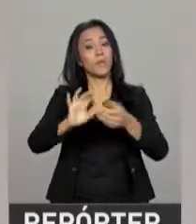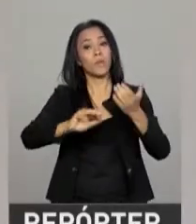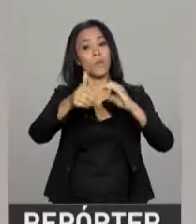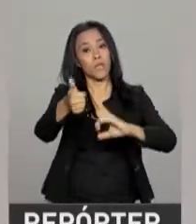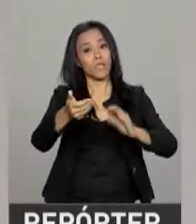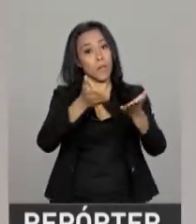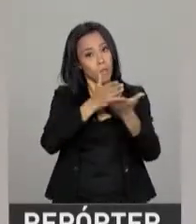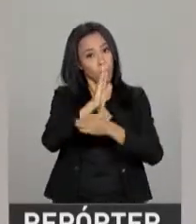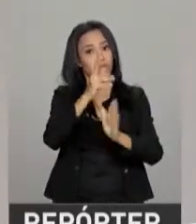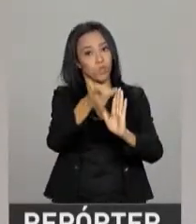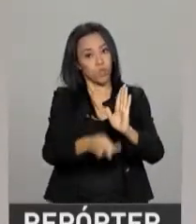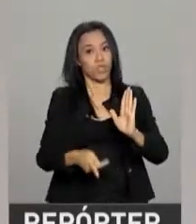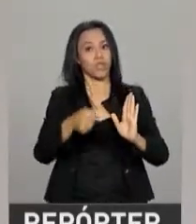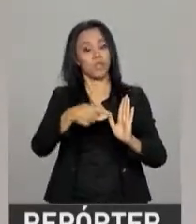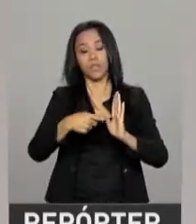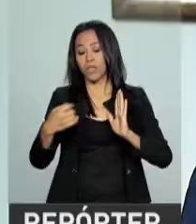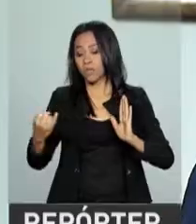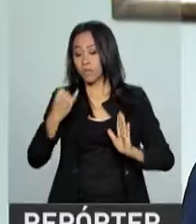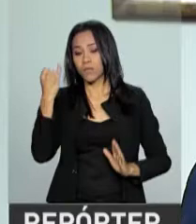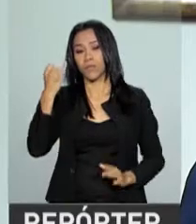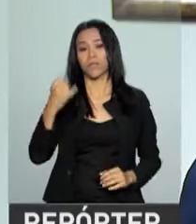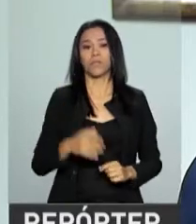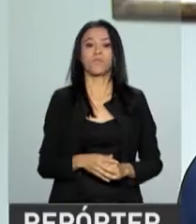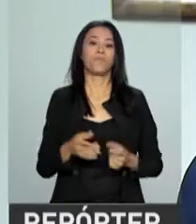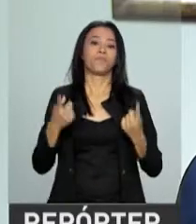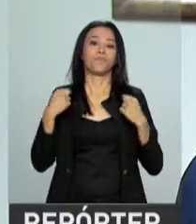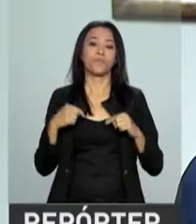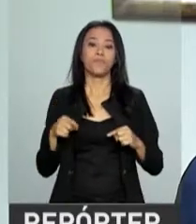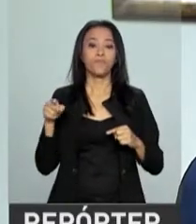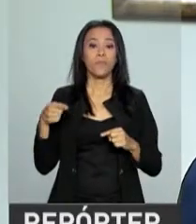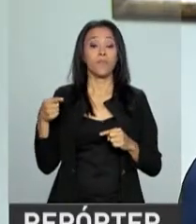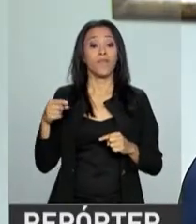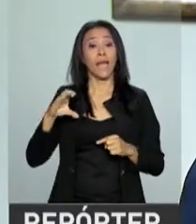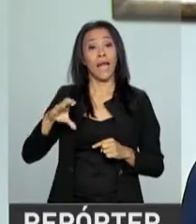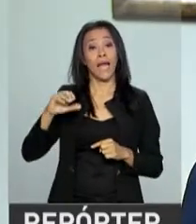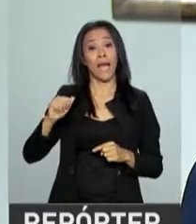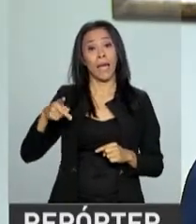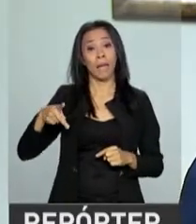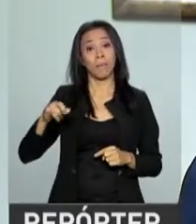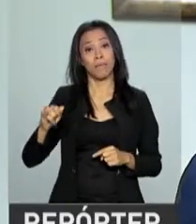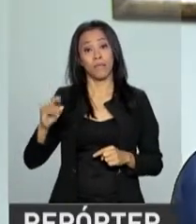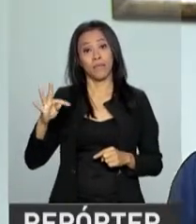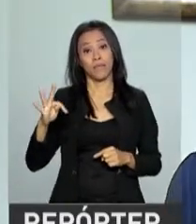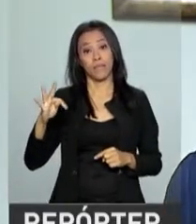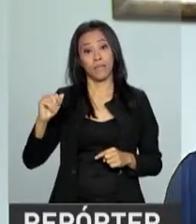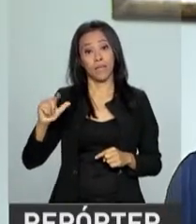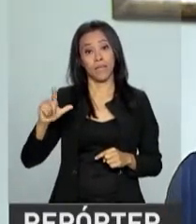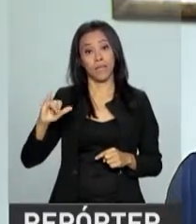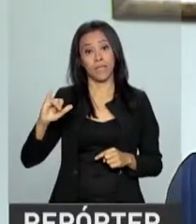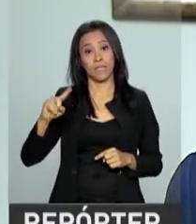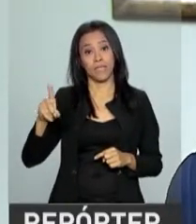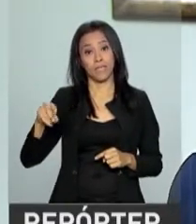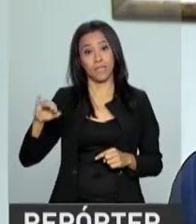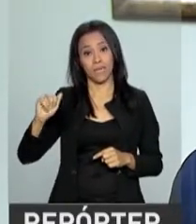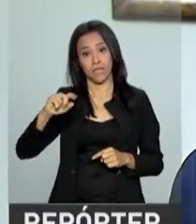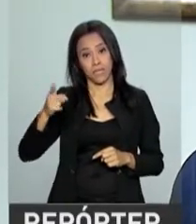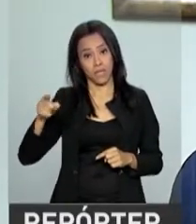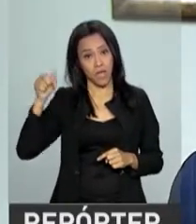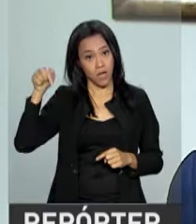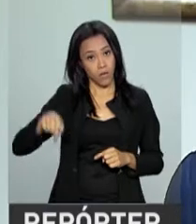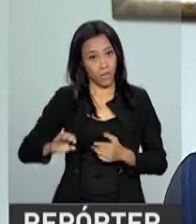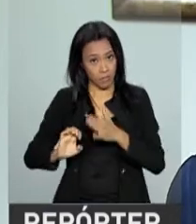projeto que para ele o essencial capitalização da eletrobrás ela é fundamental porque ela vai permitir